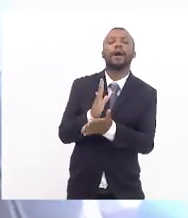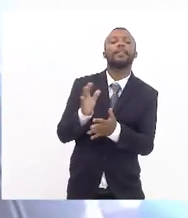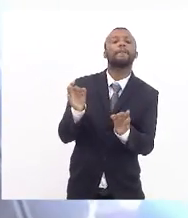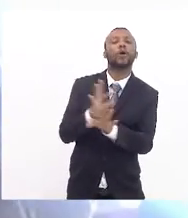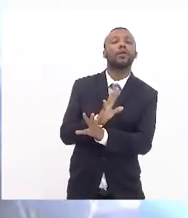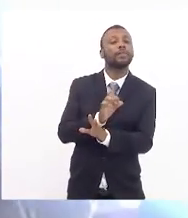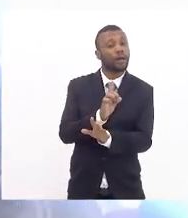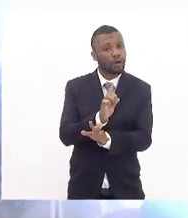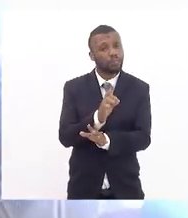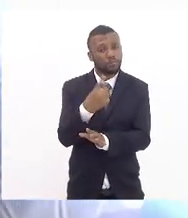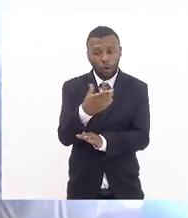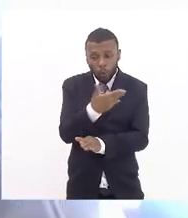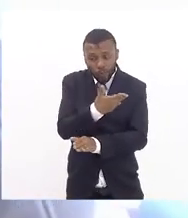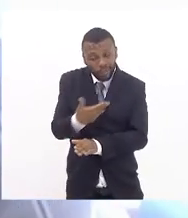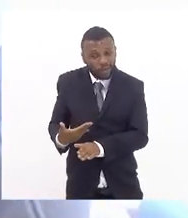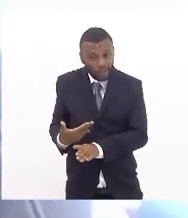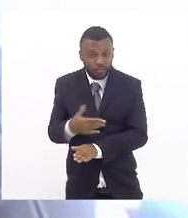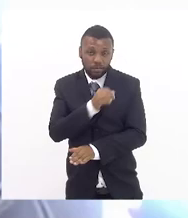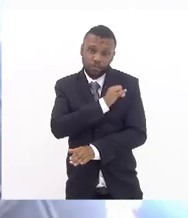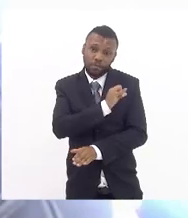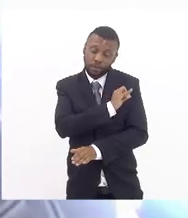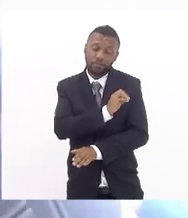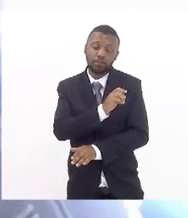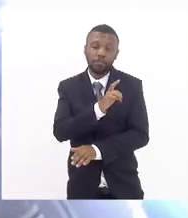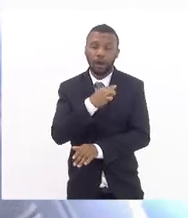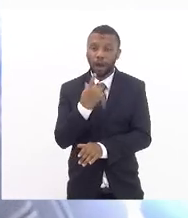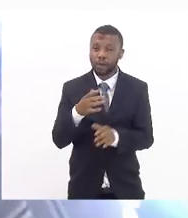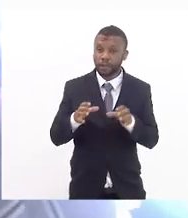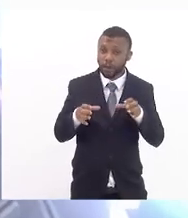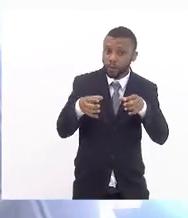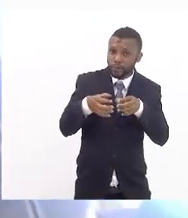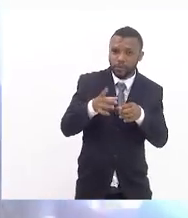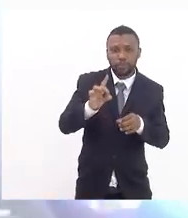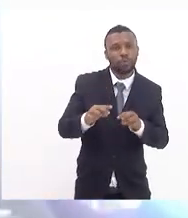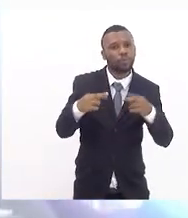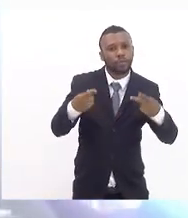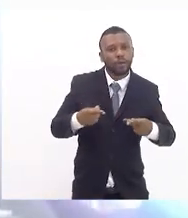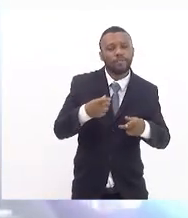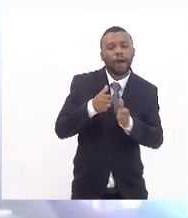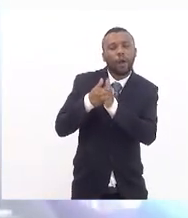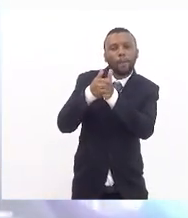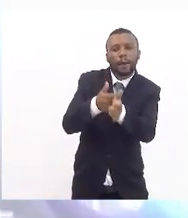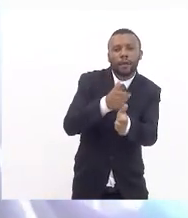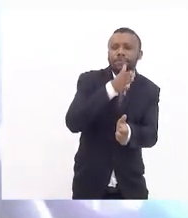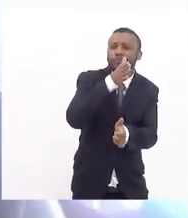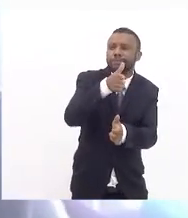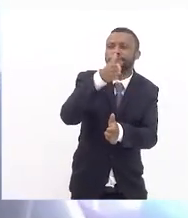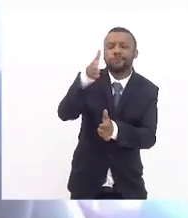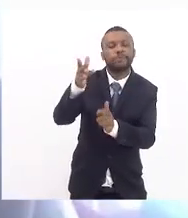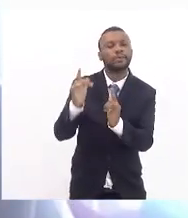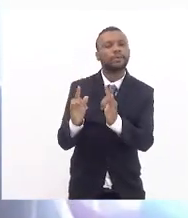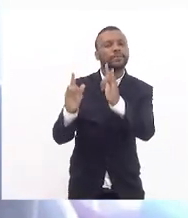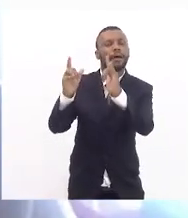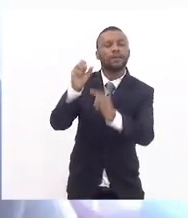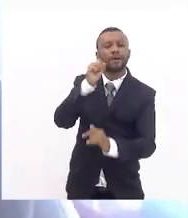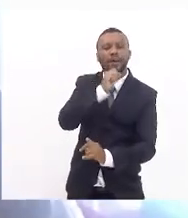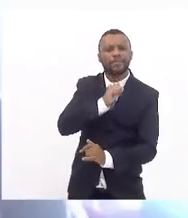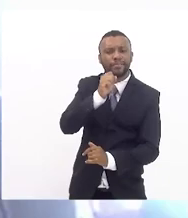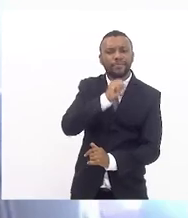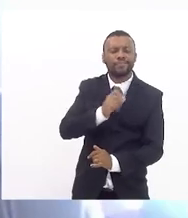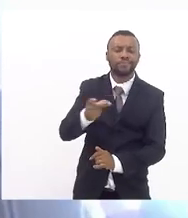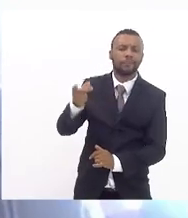A Comissão de Direitos Humanos vem acompanhando diversas ocupações de habitações que tem pelo Estado, justamente por conta